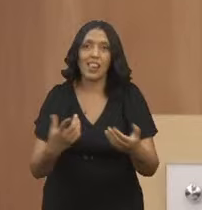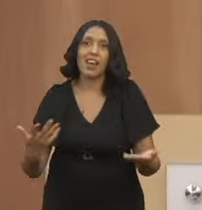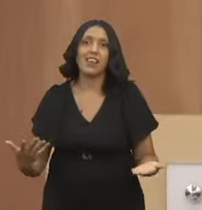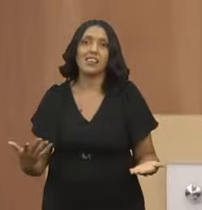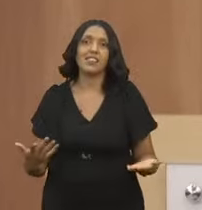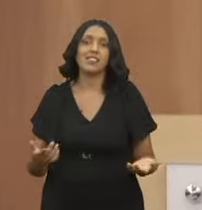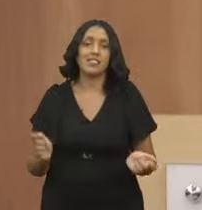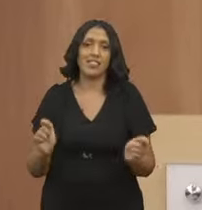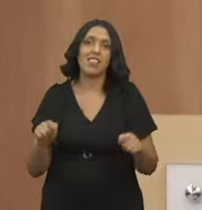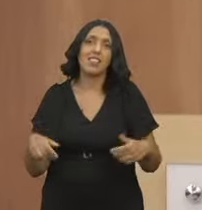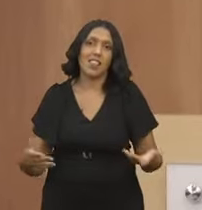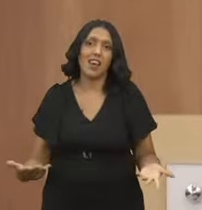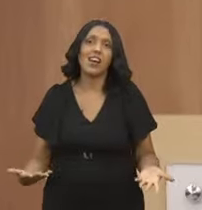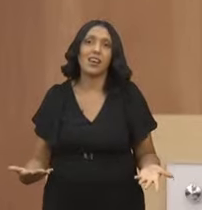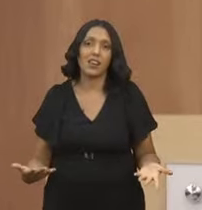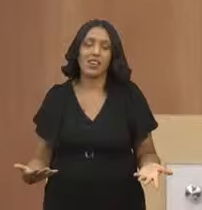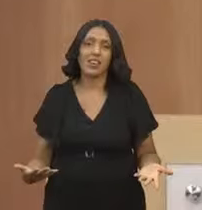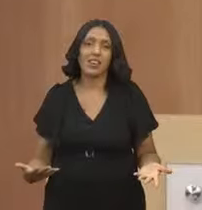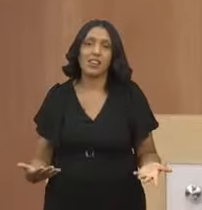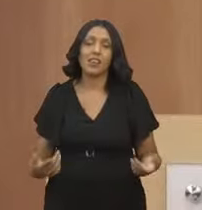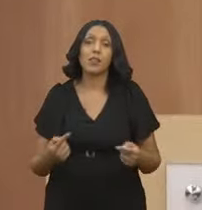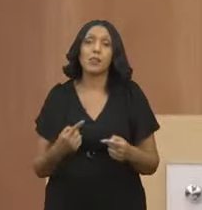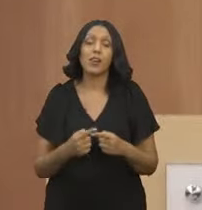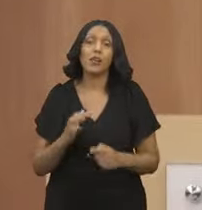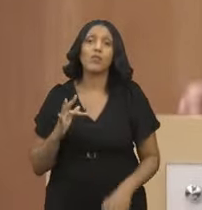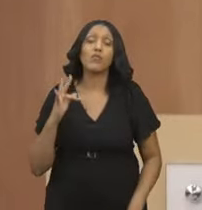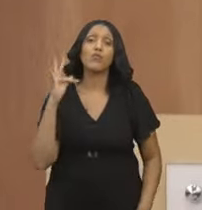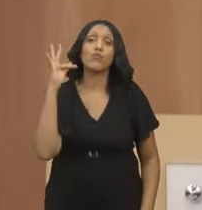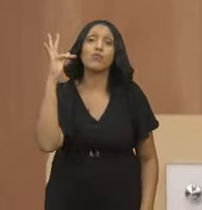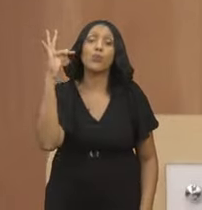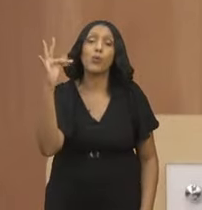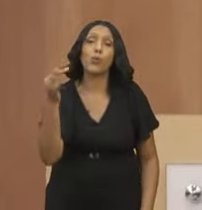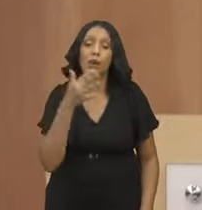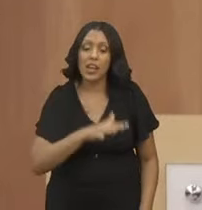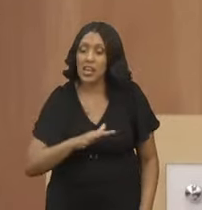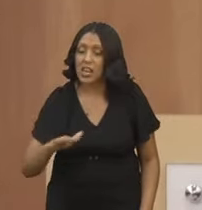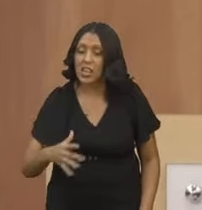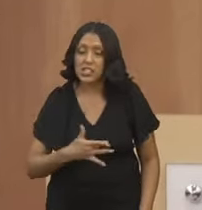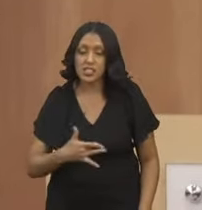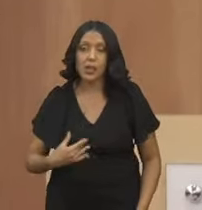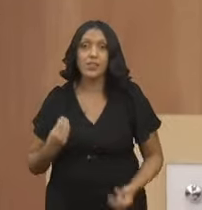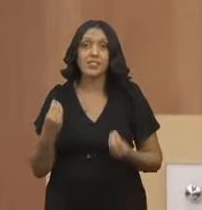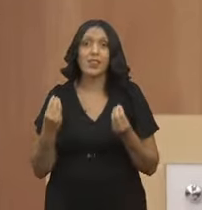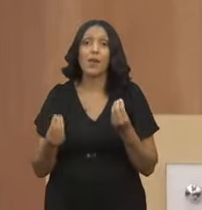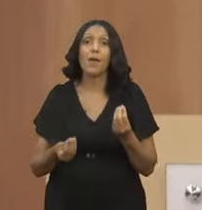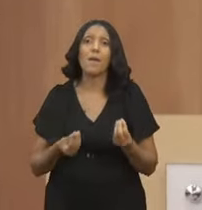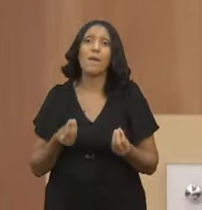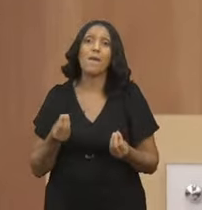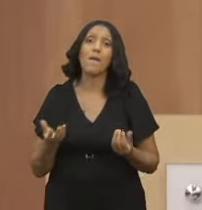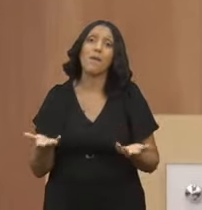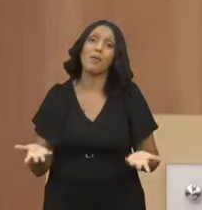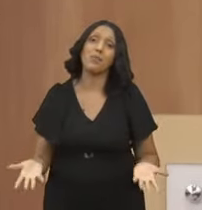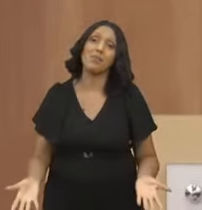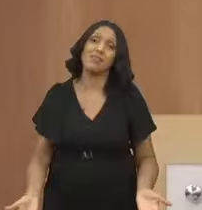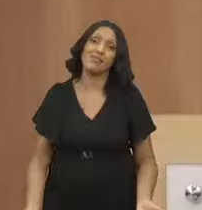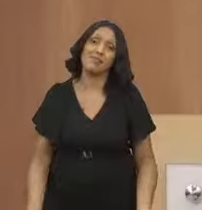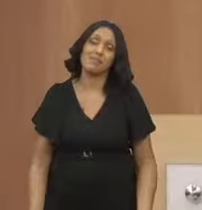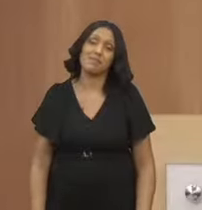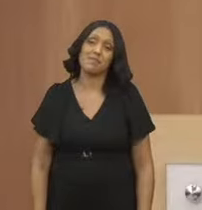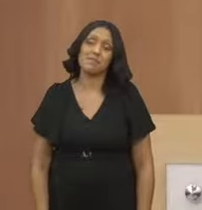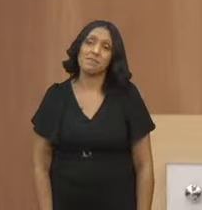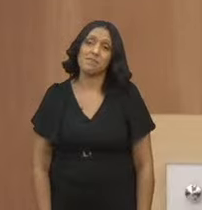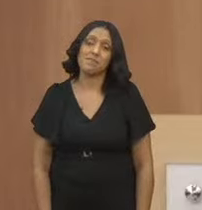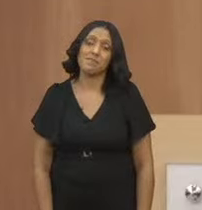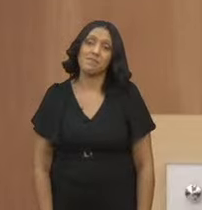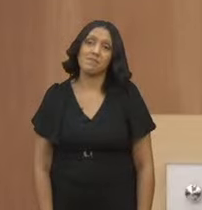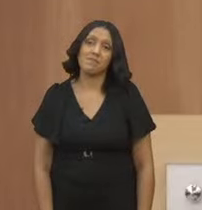olha, moela tem boa proteína, tem muitos nutrientes, e é verdade, eu inclusive gosto bastante de moela.